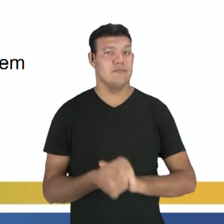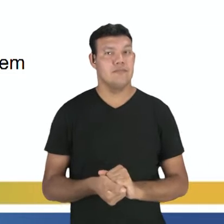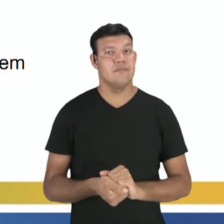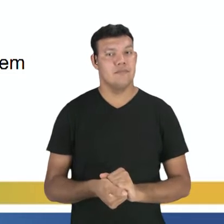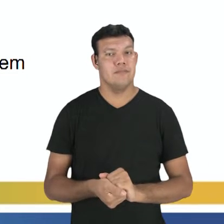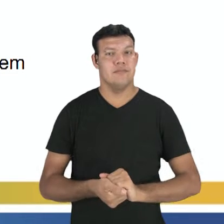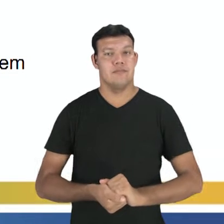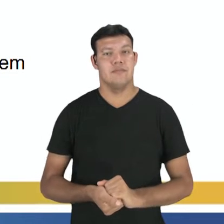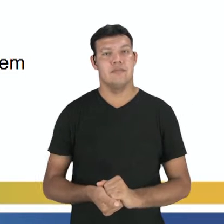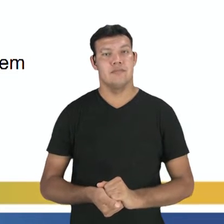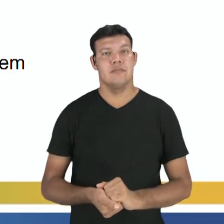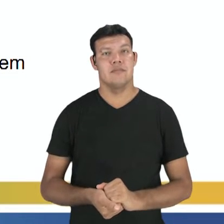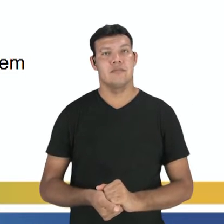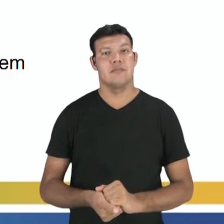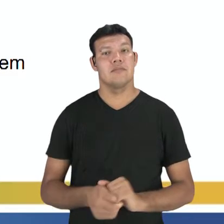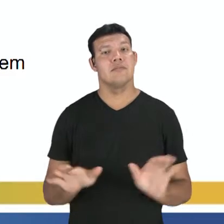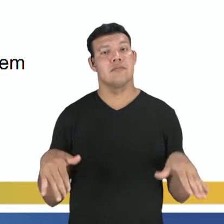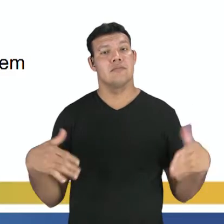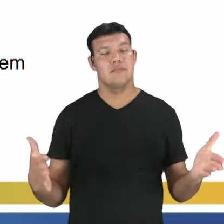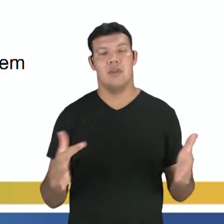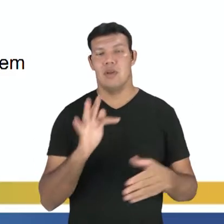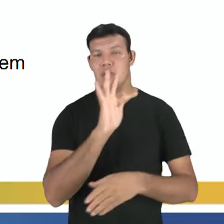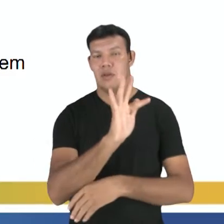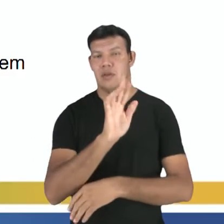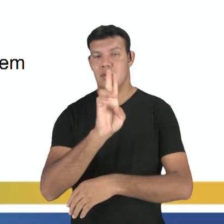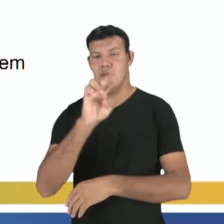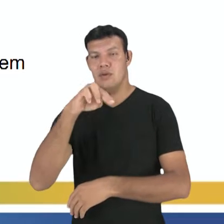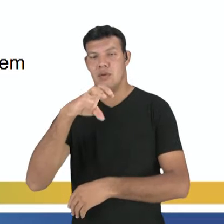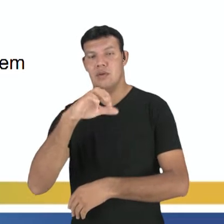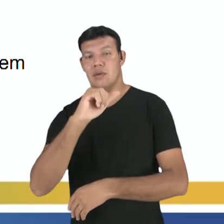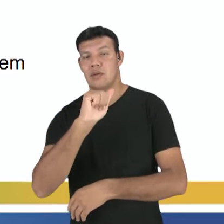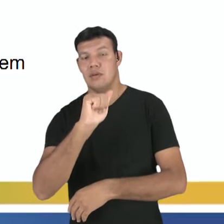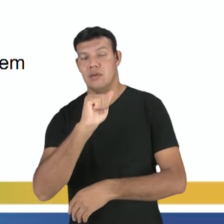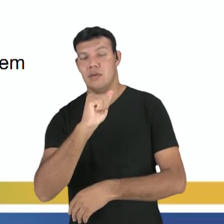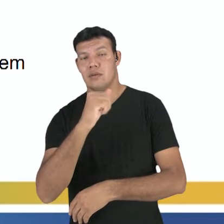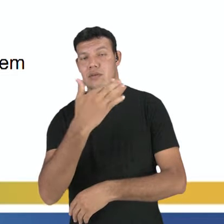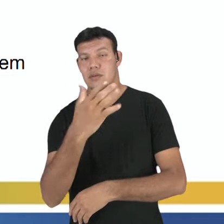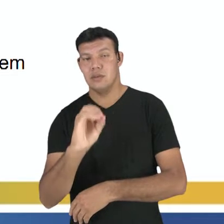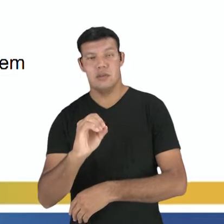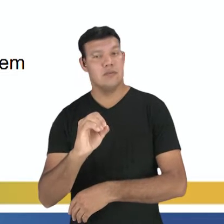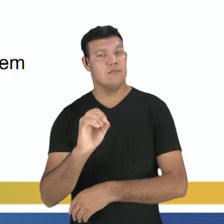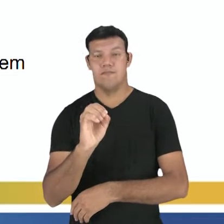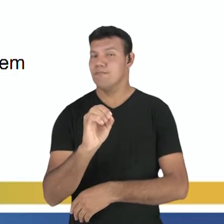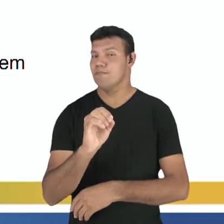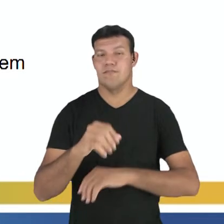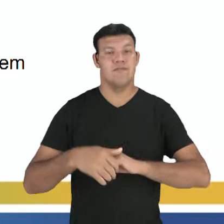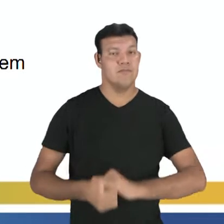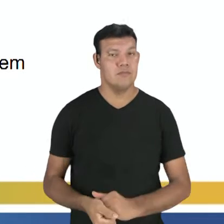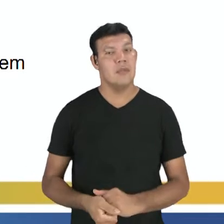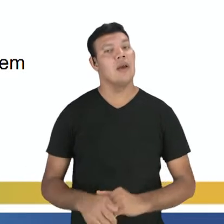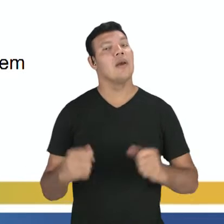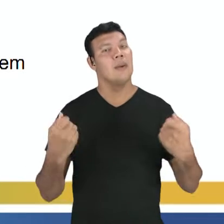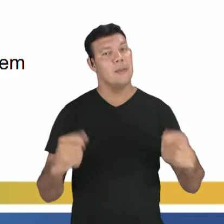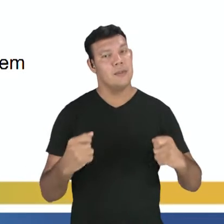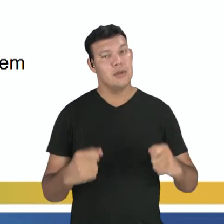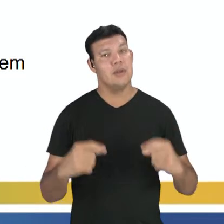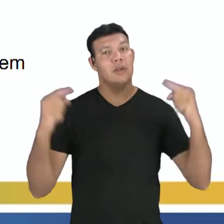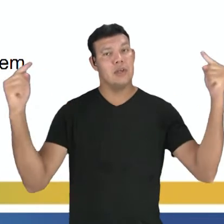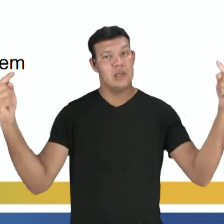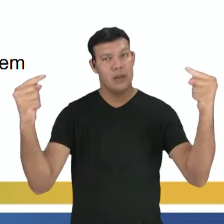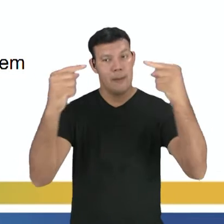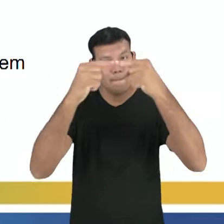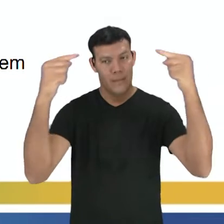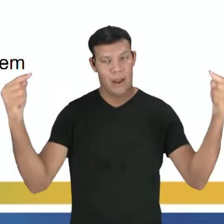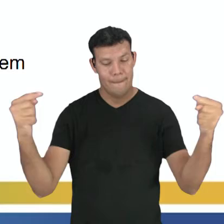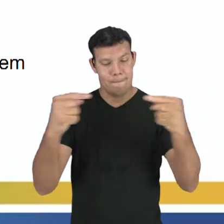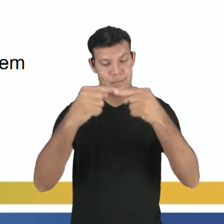conjunto B, o que traduz, né, o que contradiz a definição. Tem que ser um ligado no outro, e aí